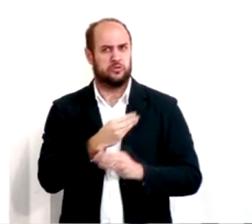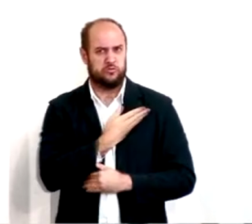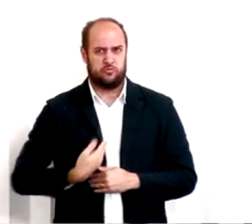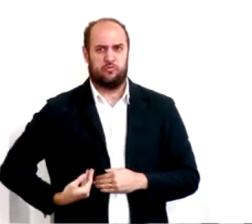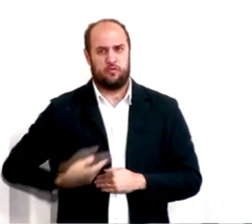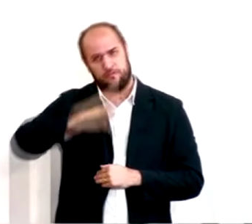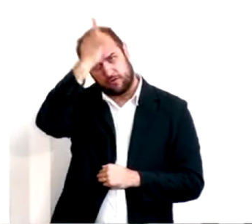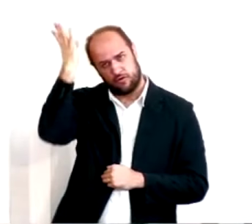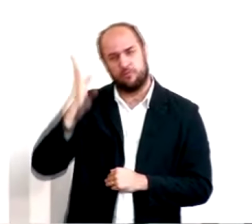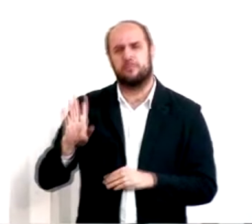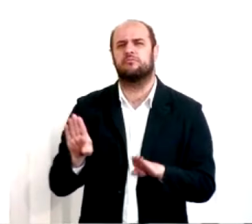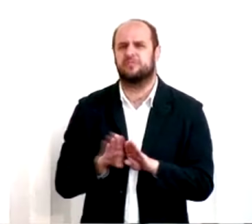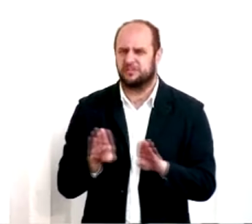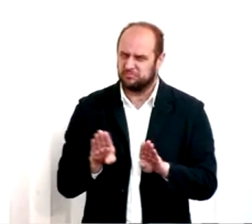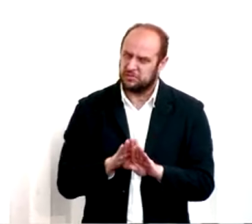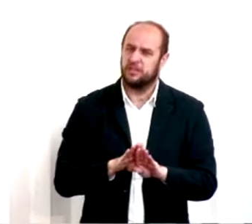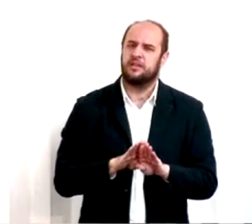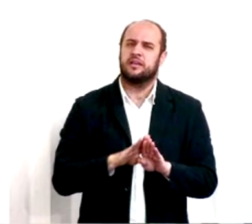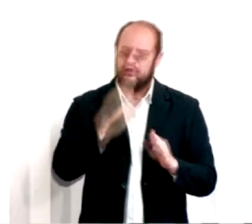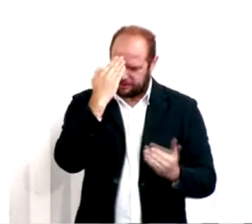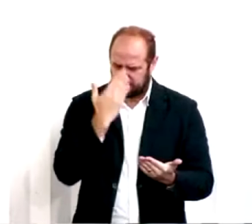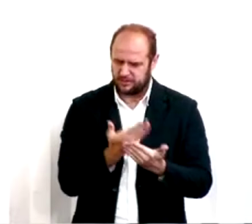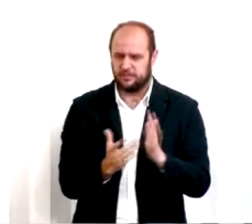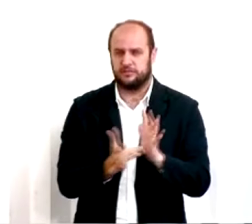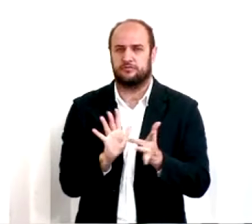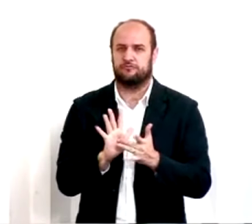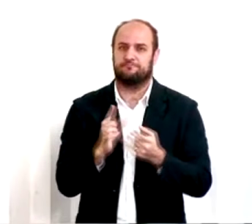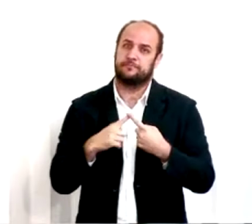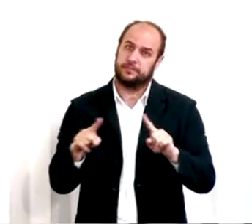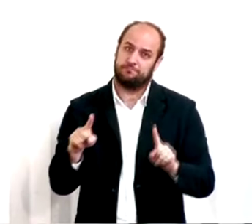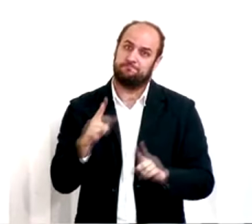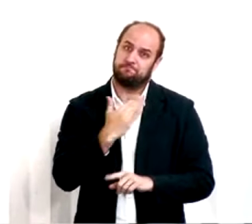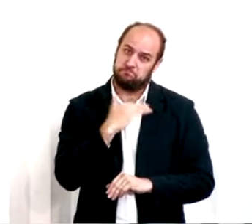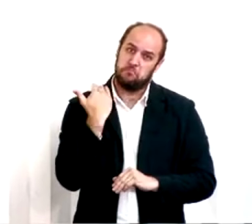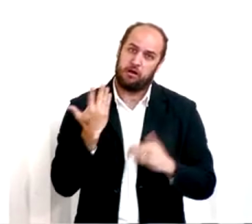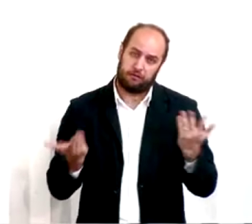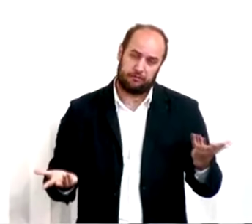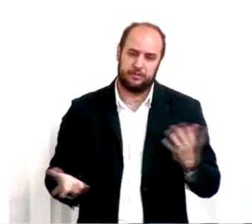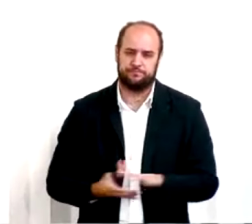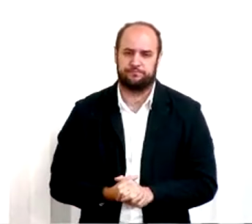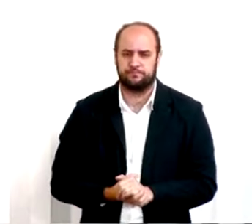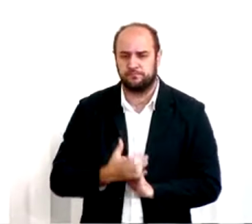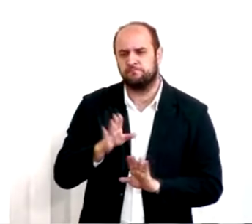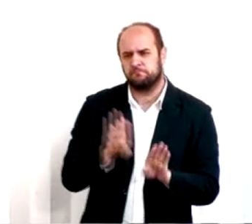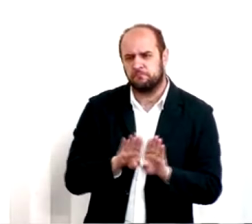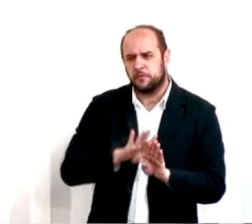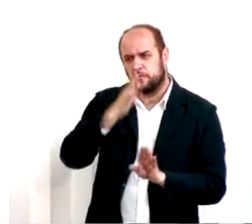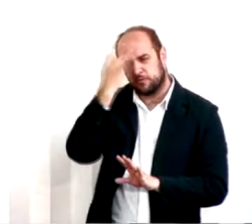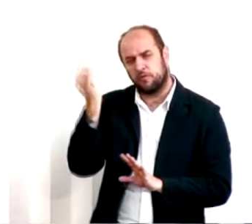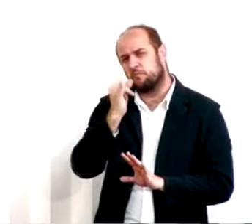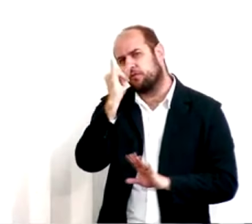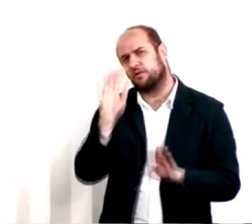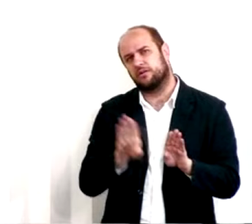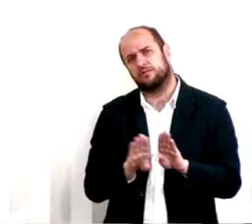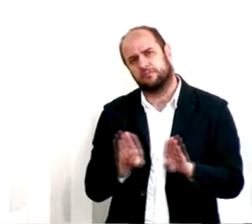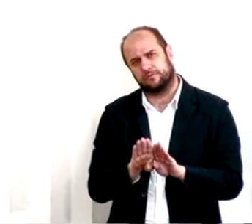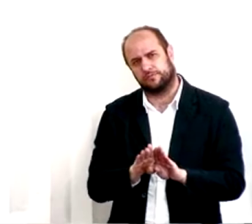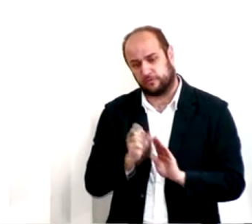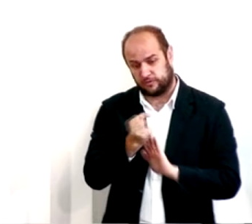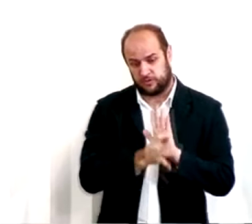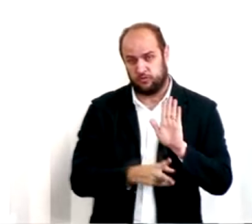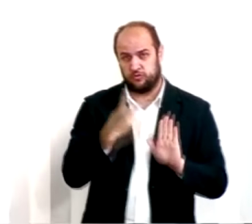utilizados também porque passaram a crer em Jesus também tivemos homens importantes sim no fim do século